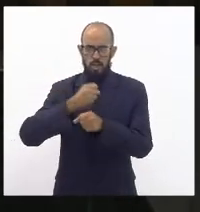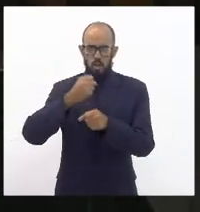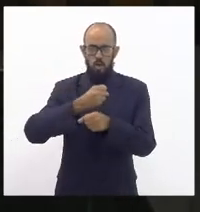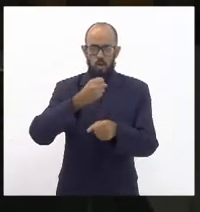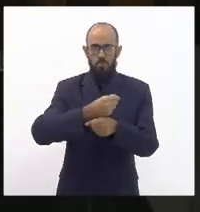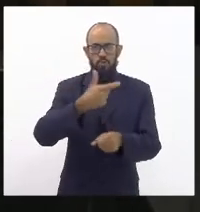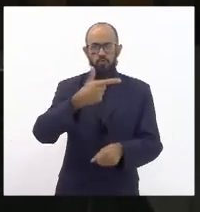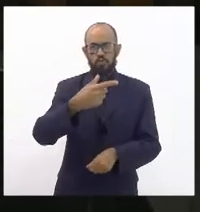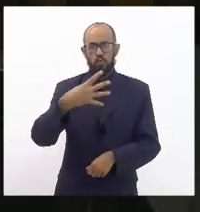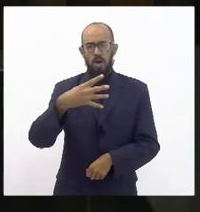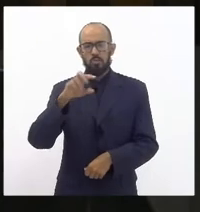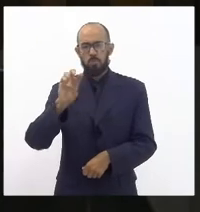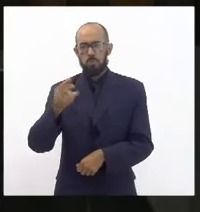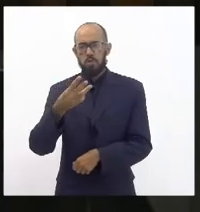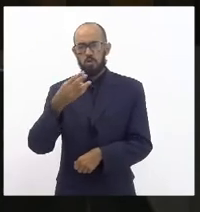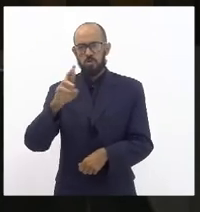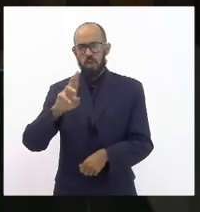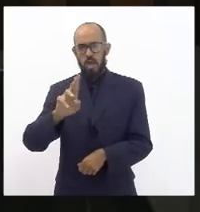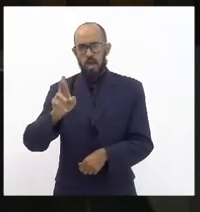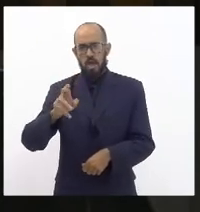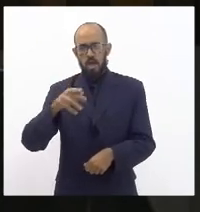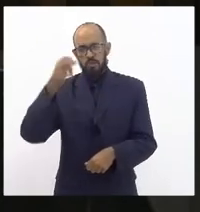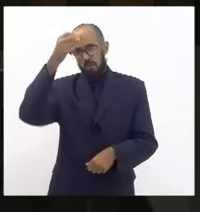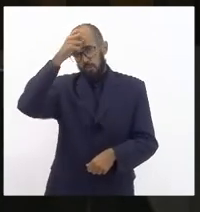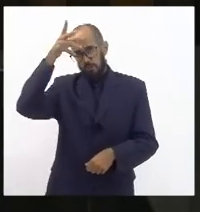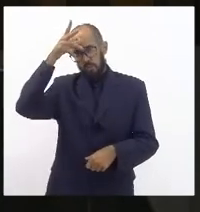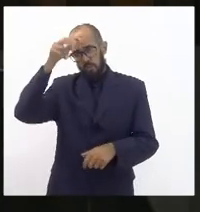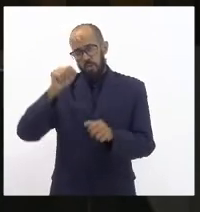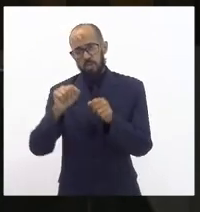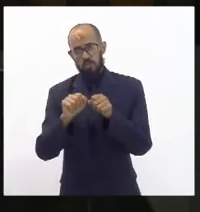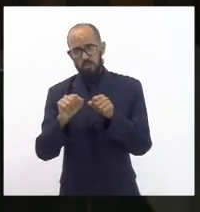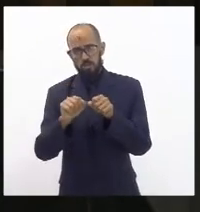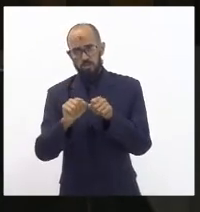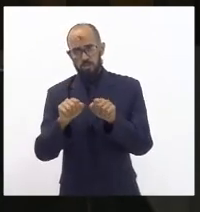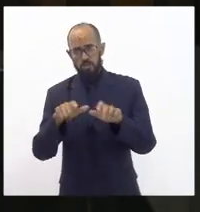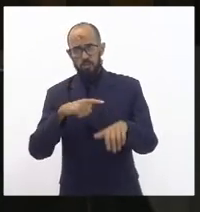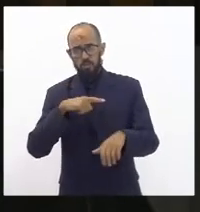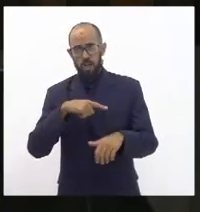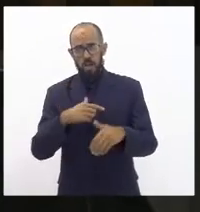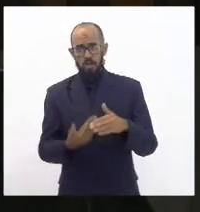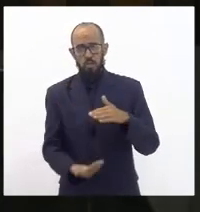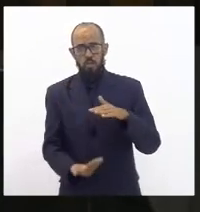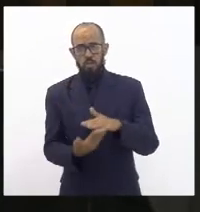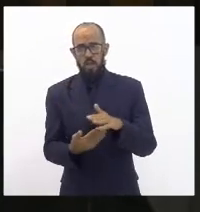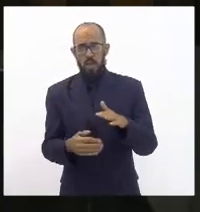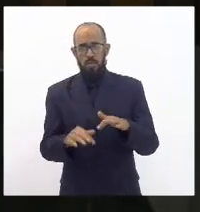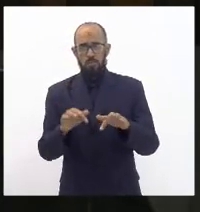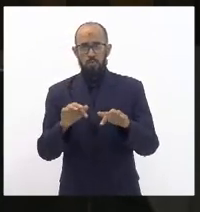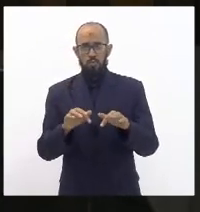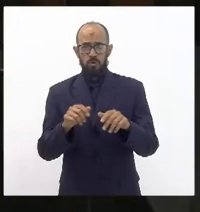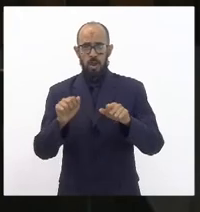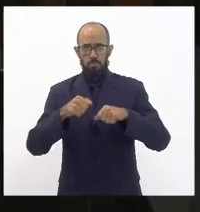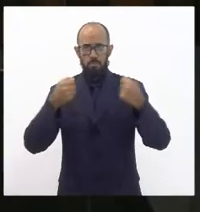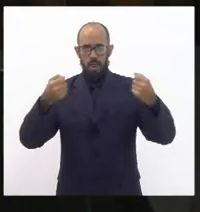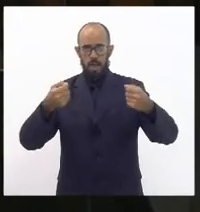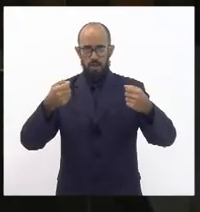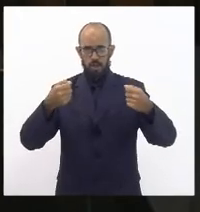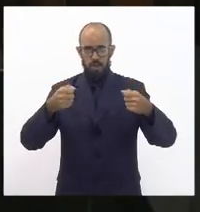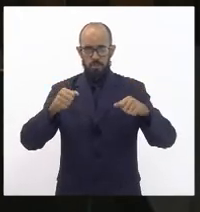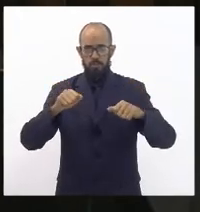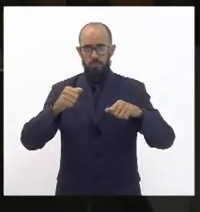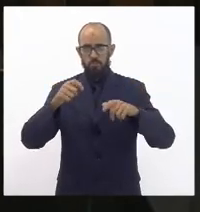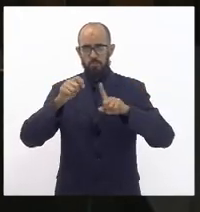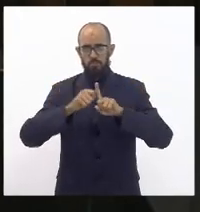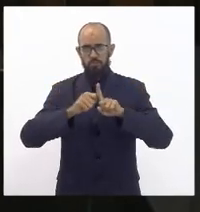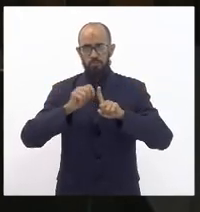24 milhões de reais feita pela prefeitura que tem o término na placa logo na entrada para